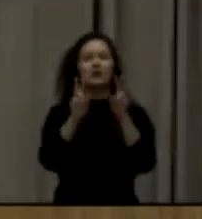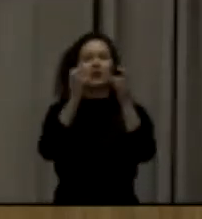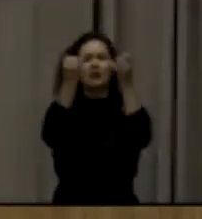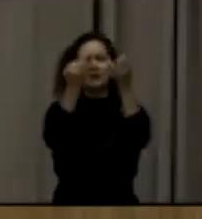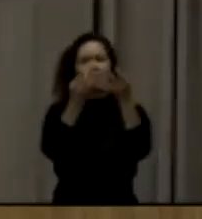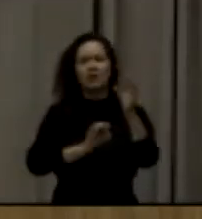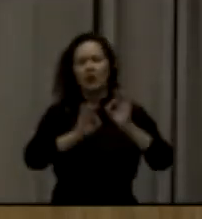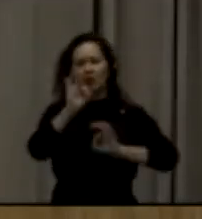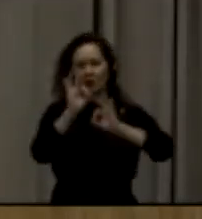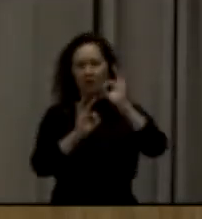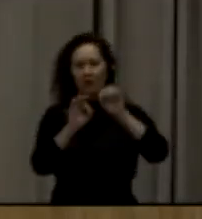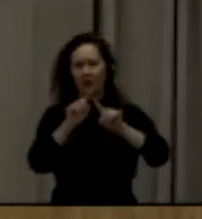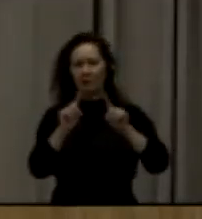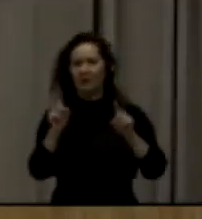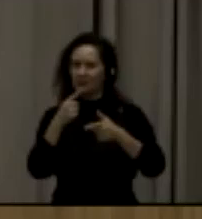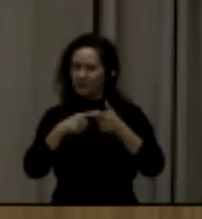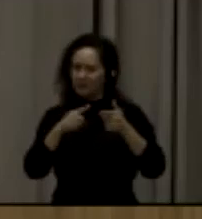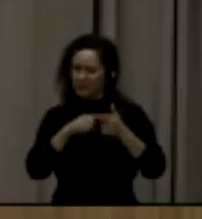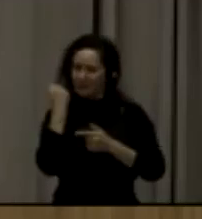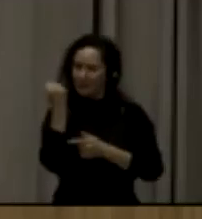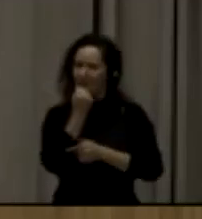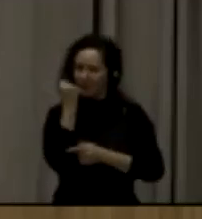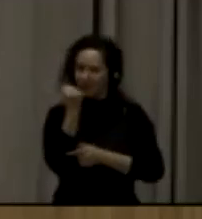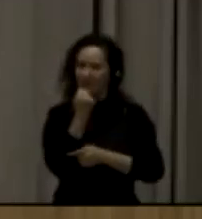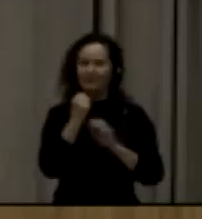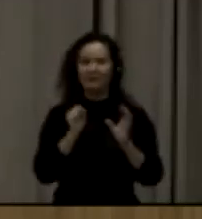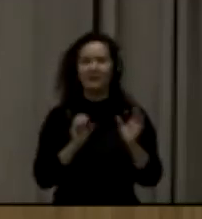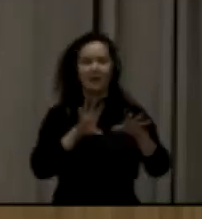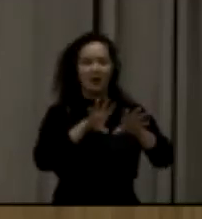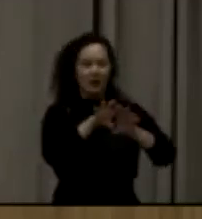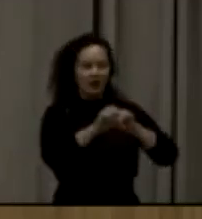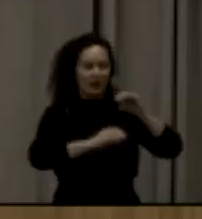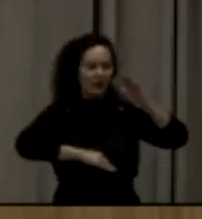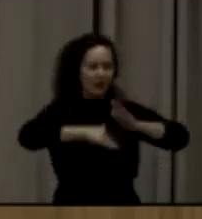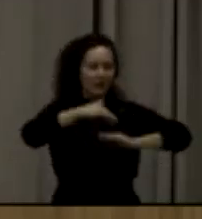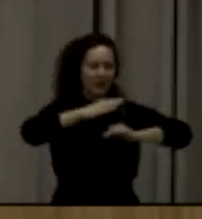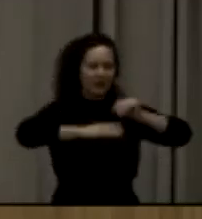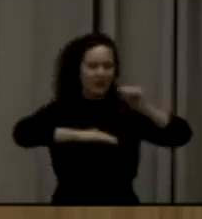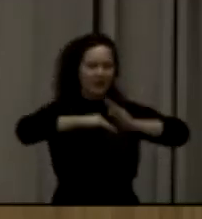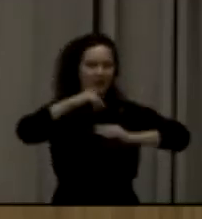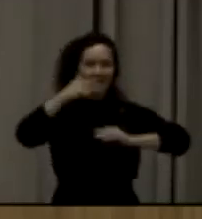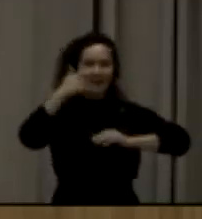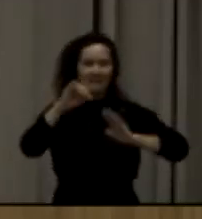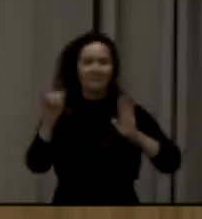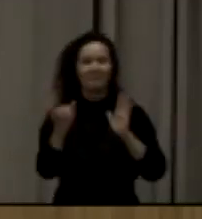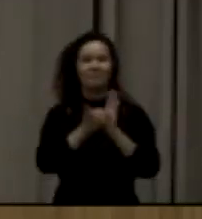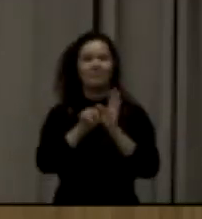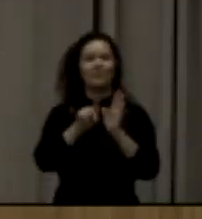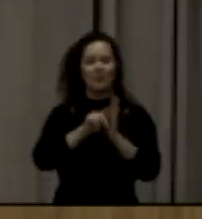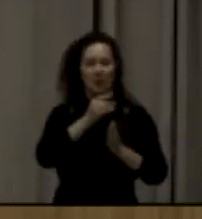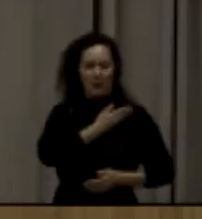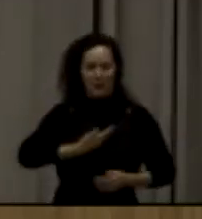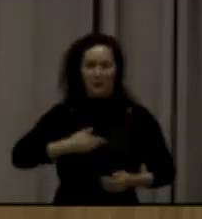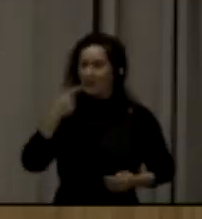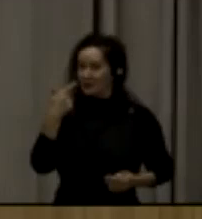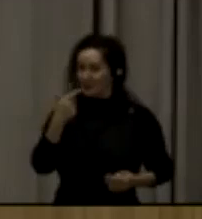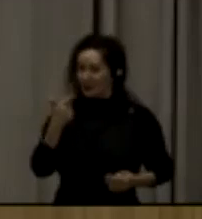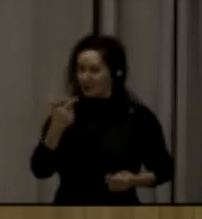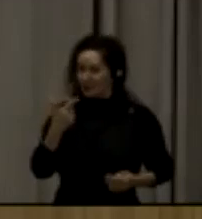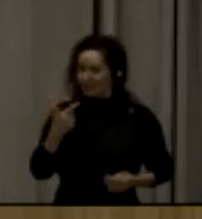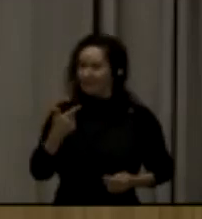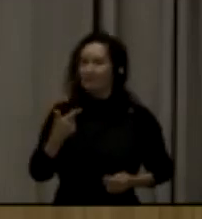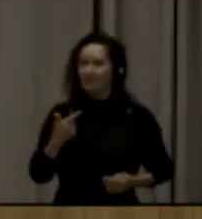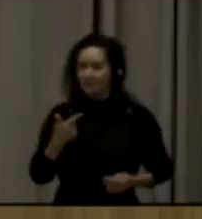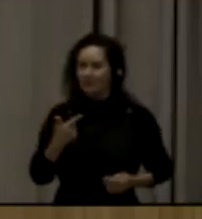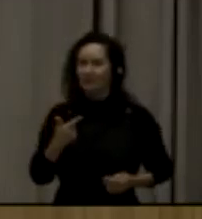definido, mas nós temos aí um grande problema, porque temos que formar profissionais que não têm uma identidade pública e